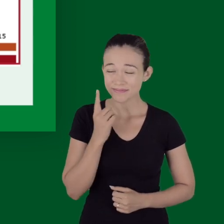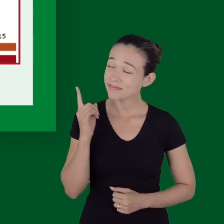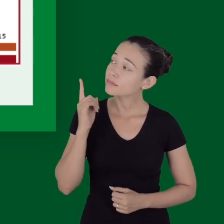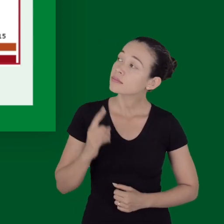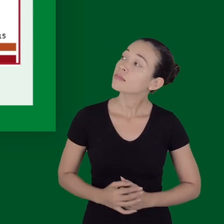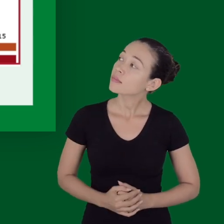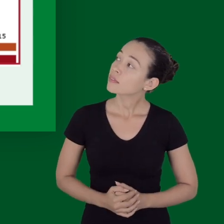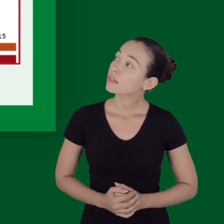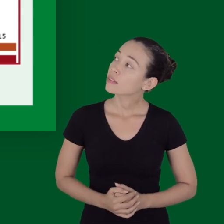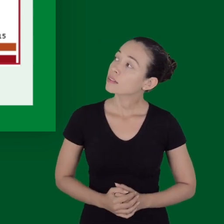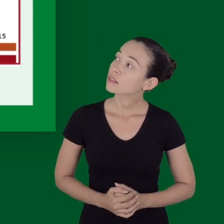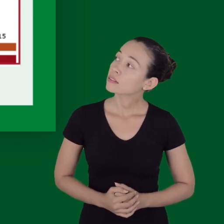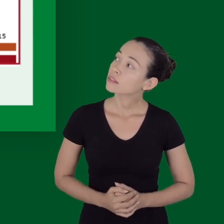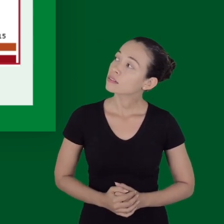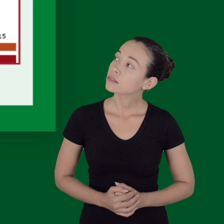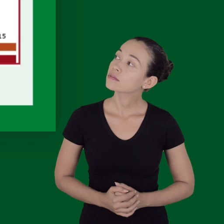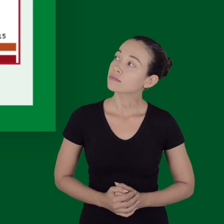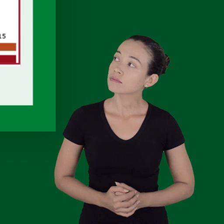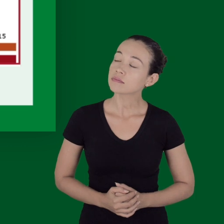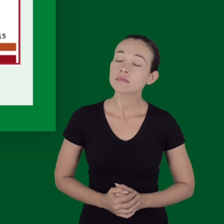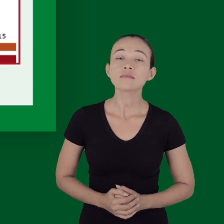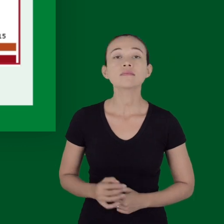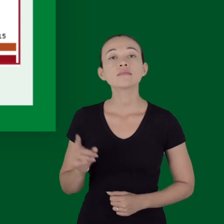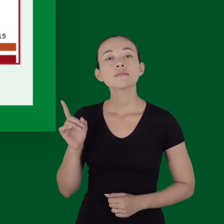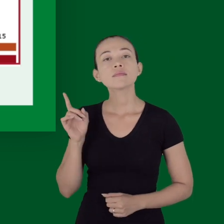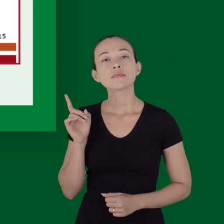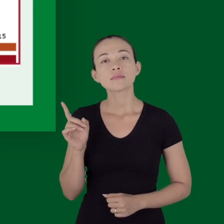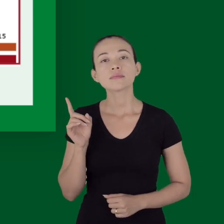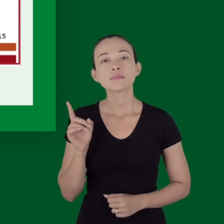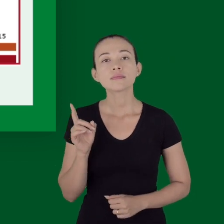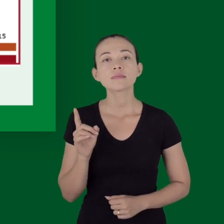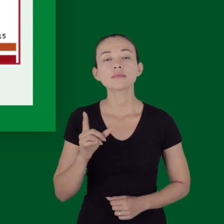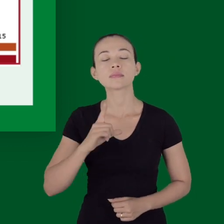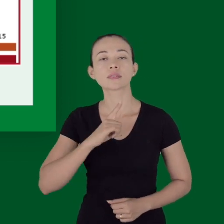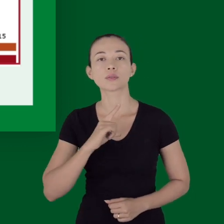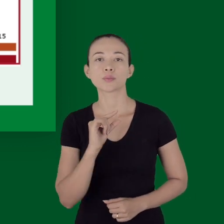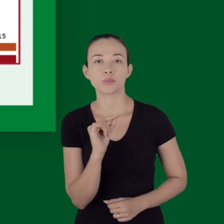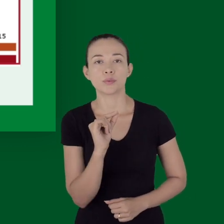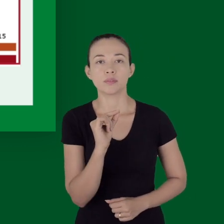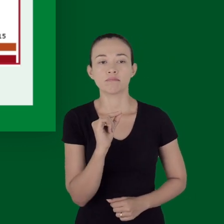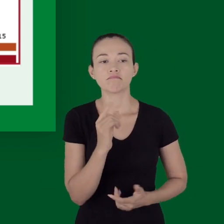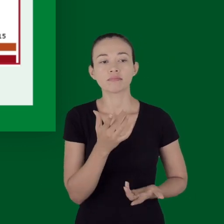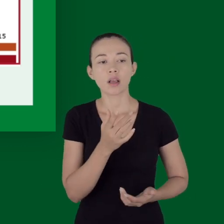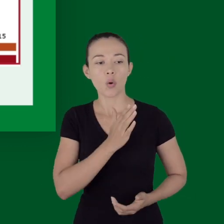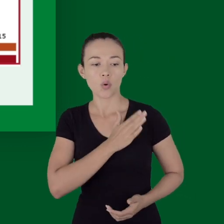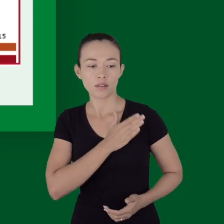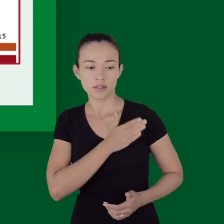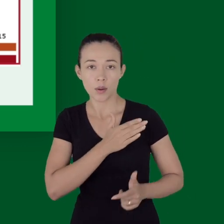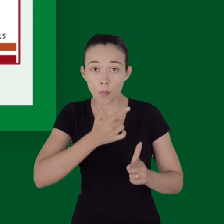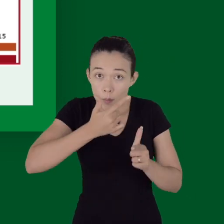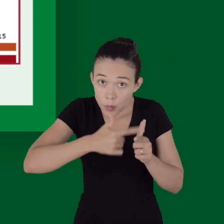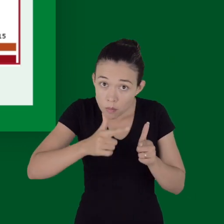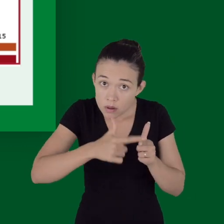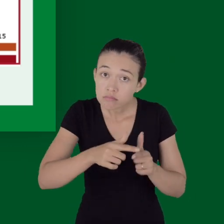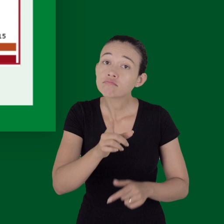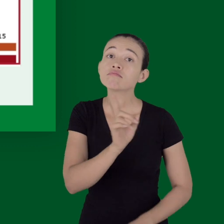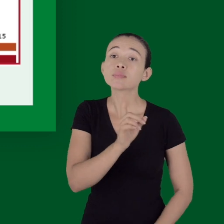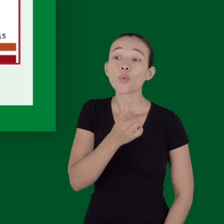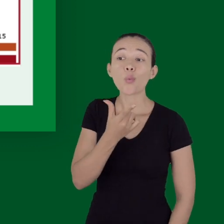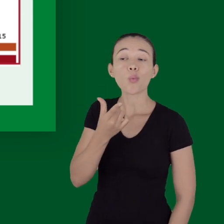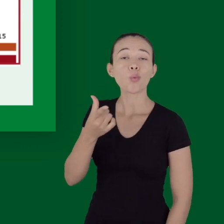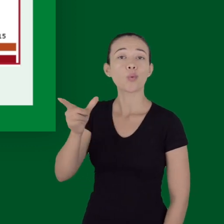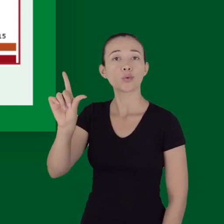sinusal, a gente normalmente A causa não é cardíaca, são